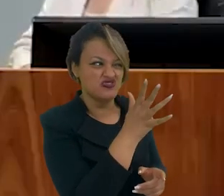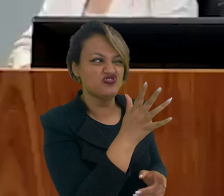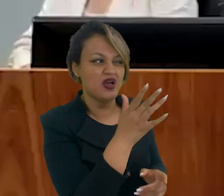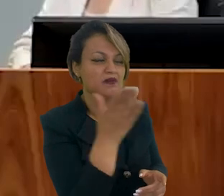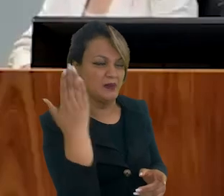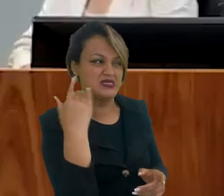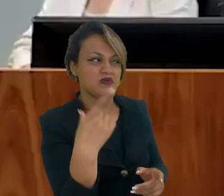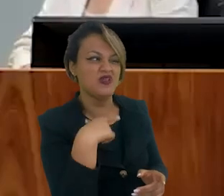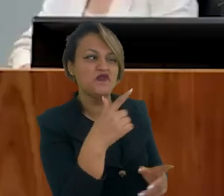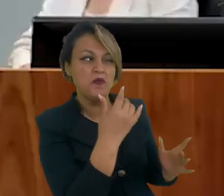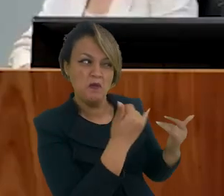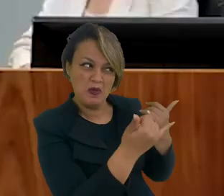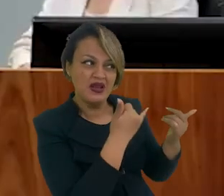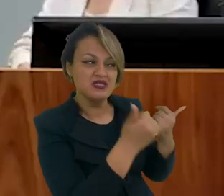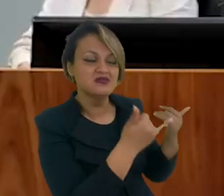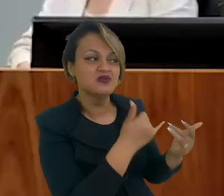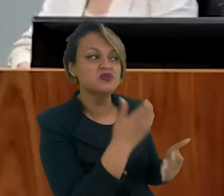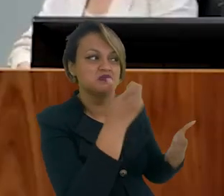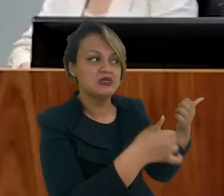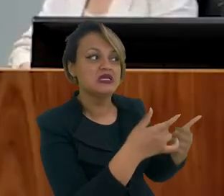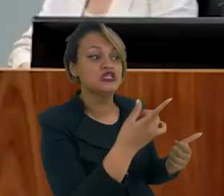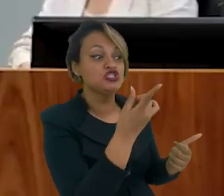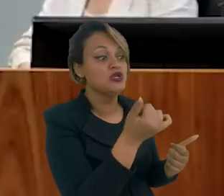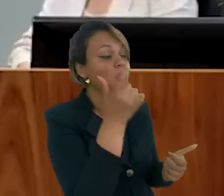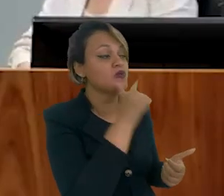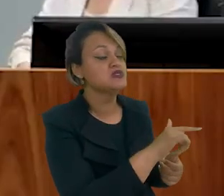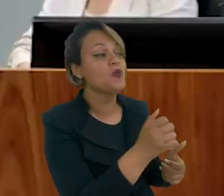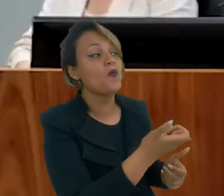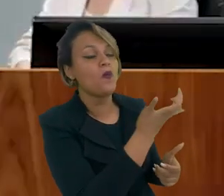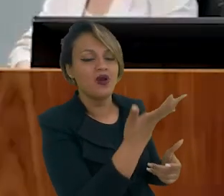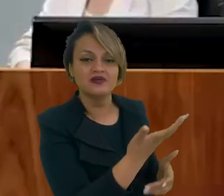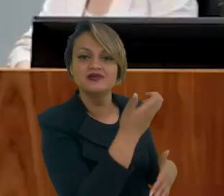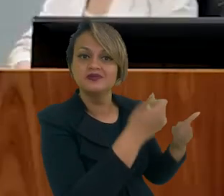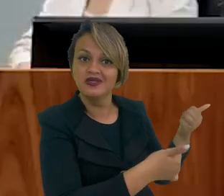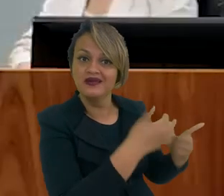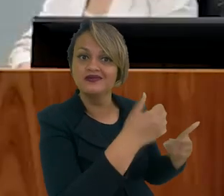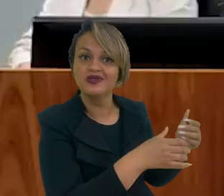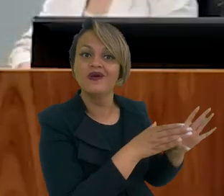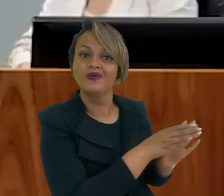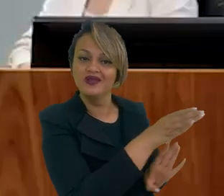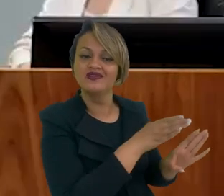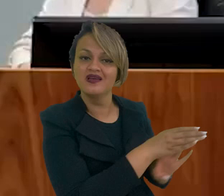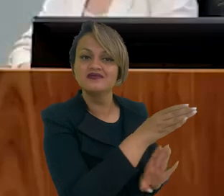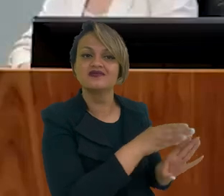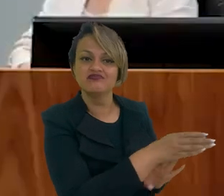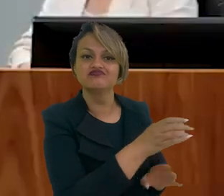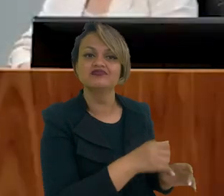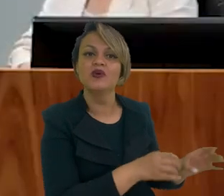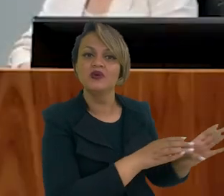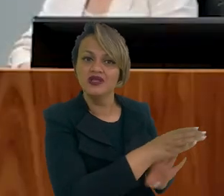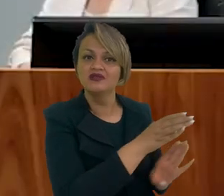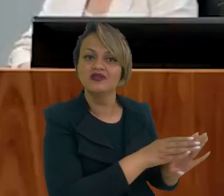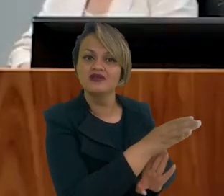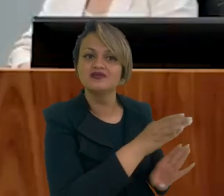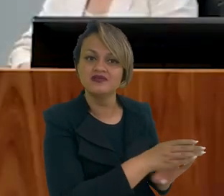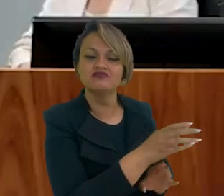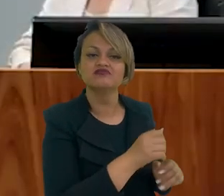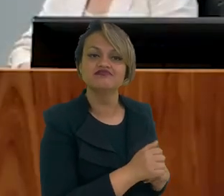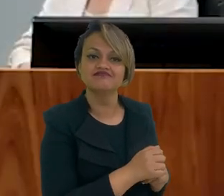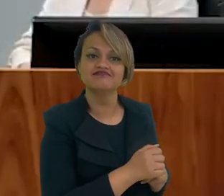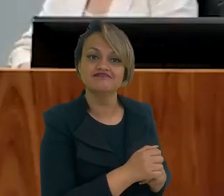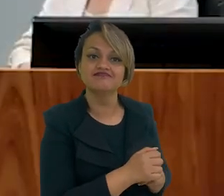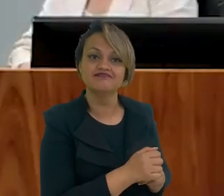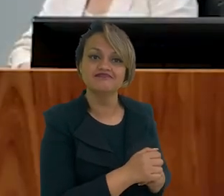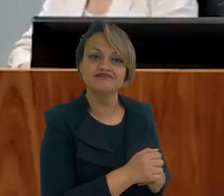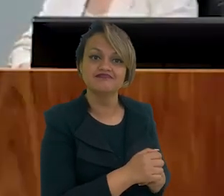ou um fato aproximado quanto que foi deferido naquele valor acho que isso ajuda na leitura por parte do jogador né então